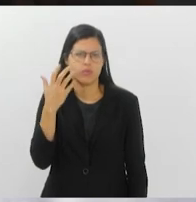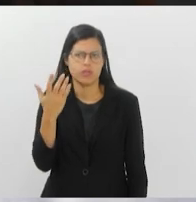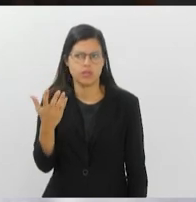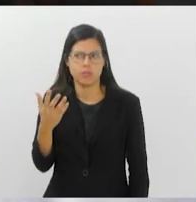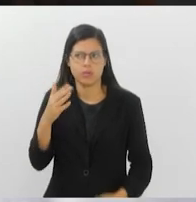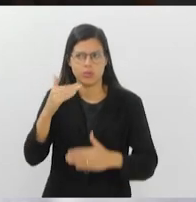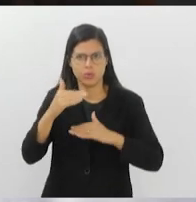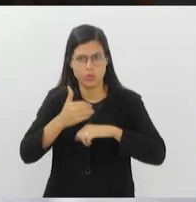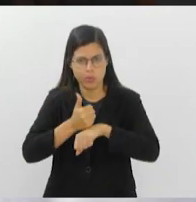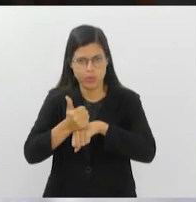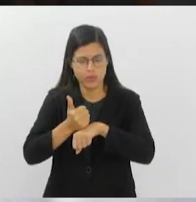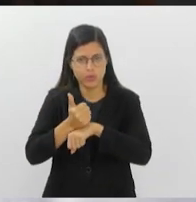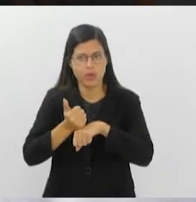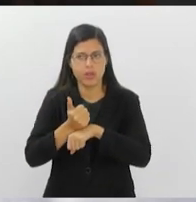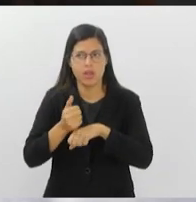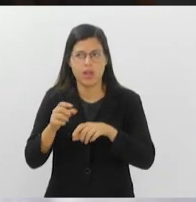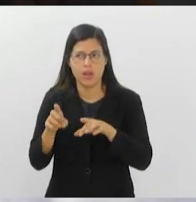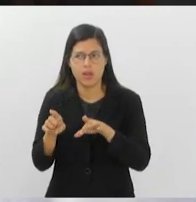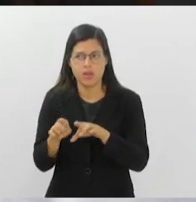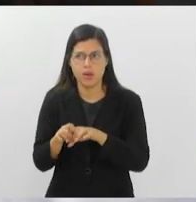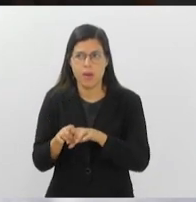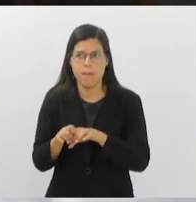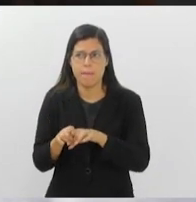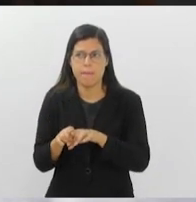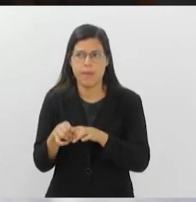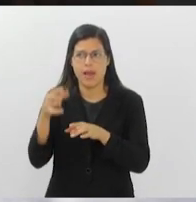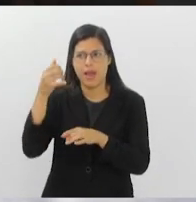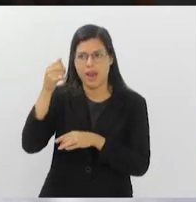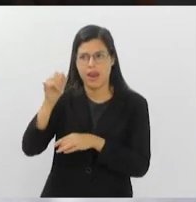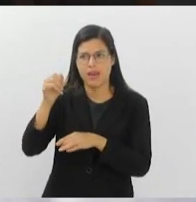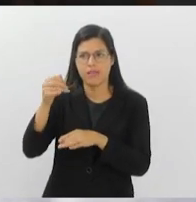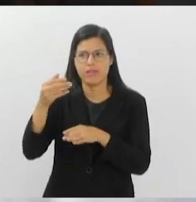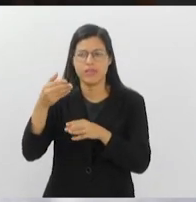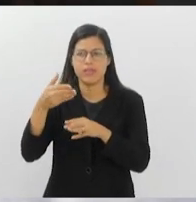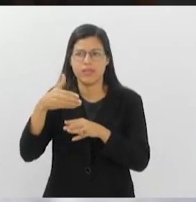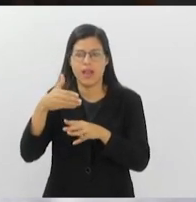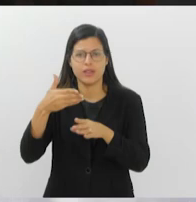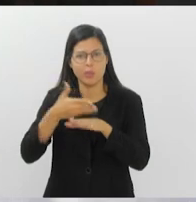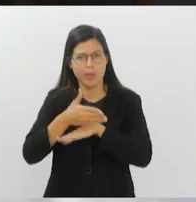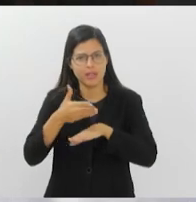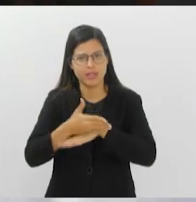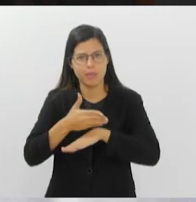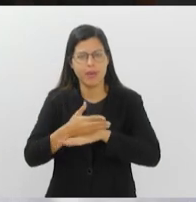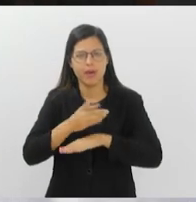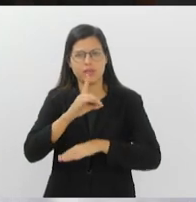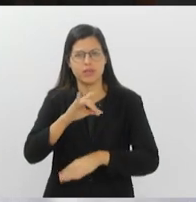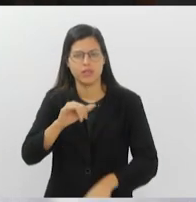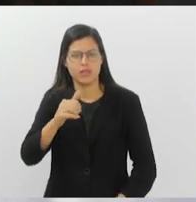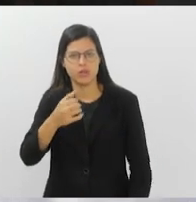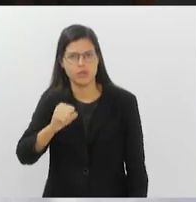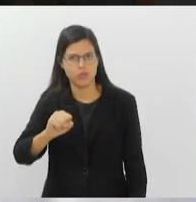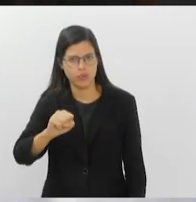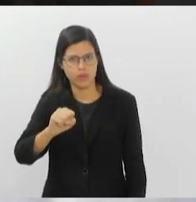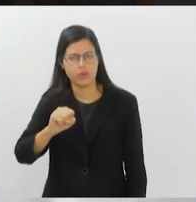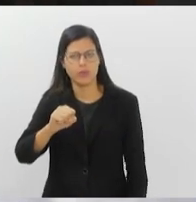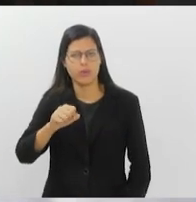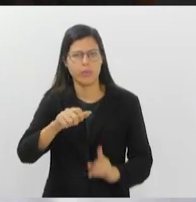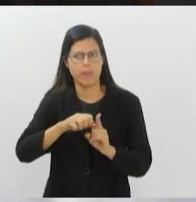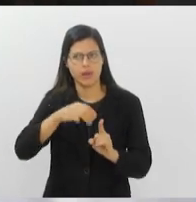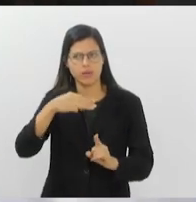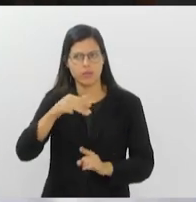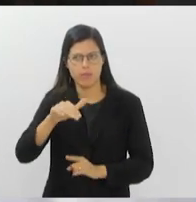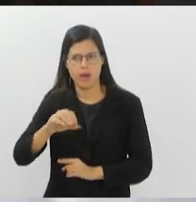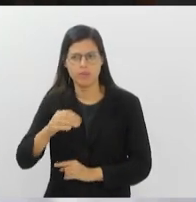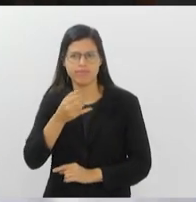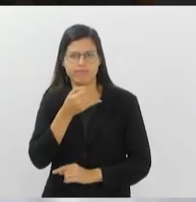e dos usuários para não participarem do ato no dia 18 de maio. Isso é triste, porque a gente sabe a importância do